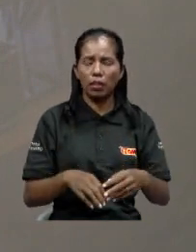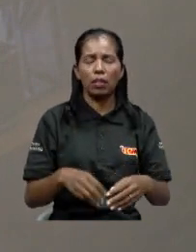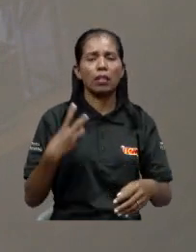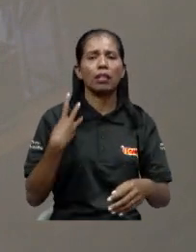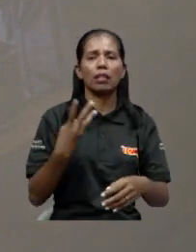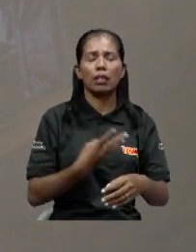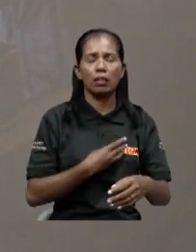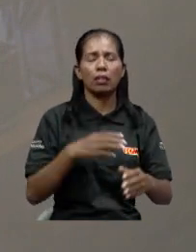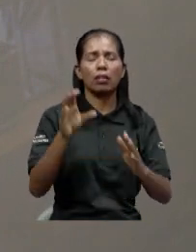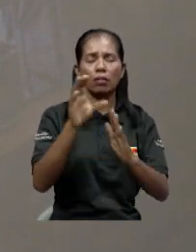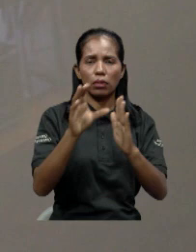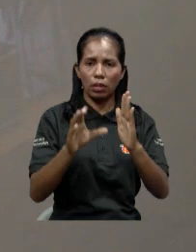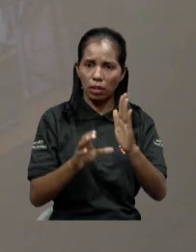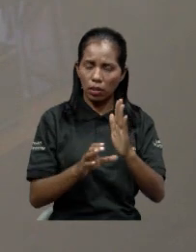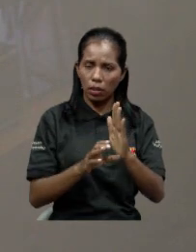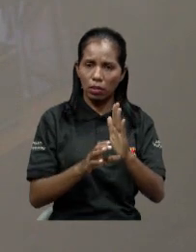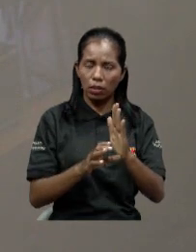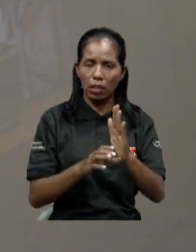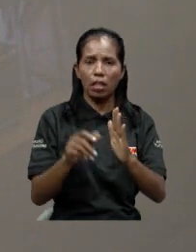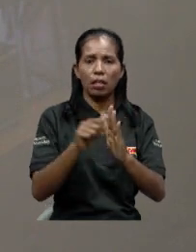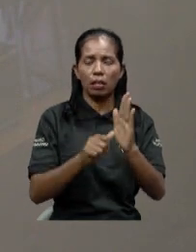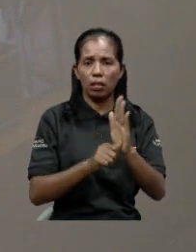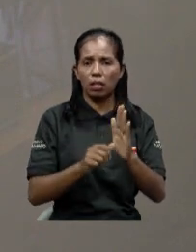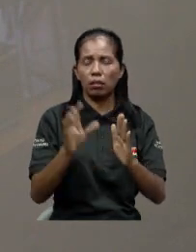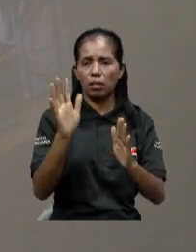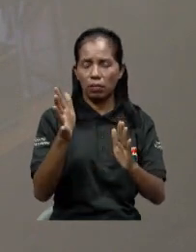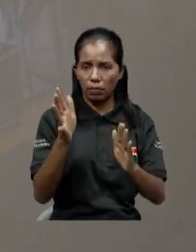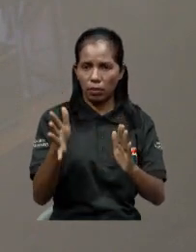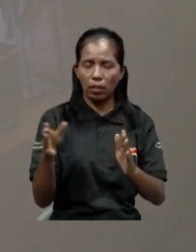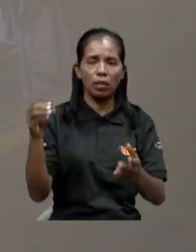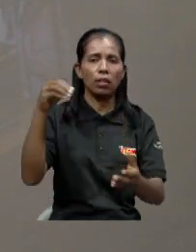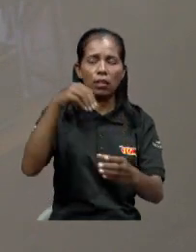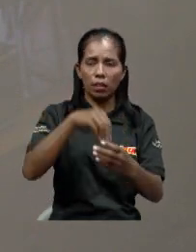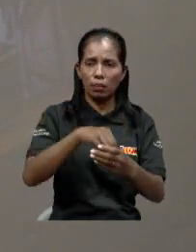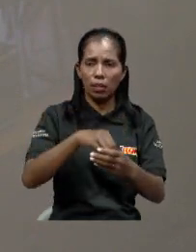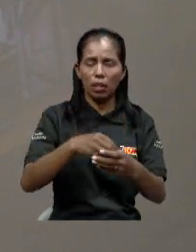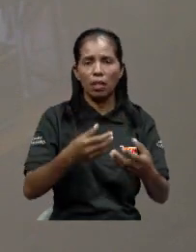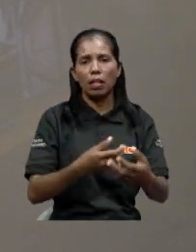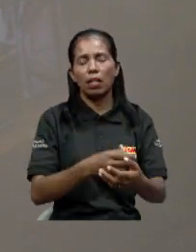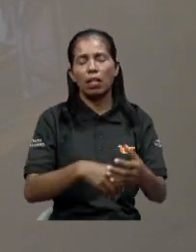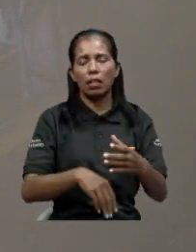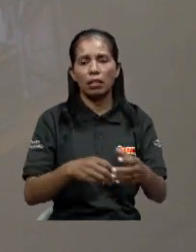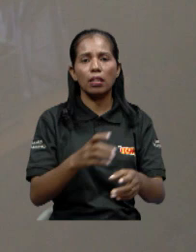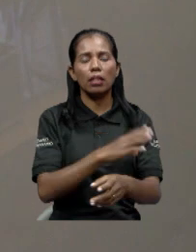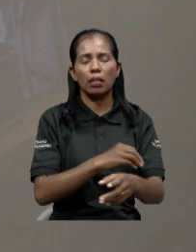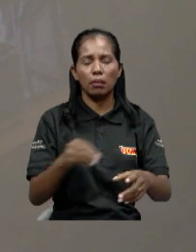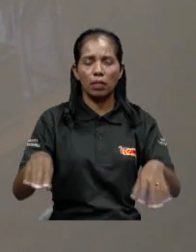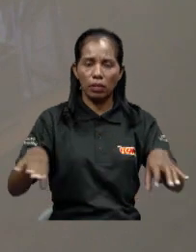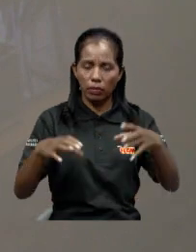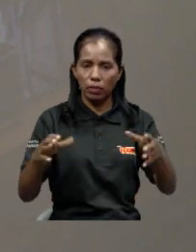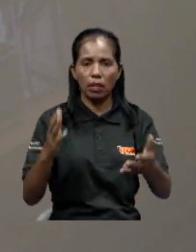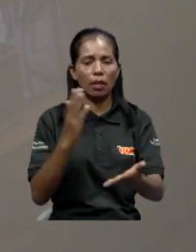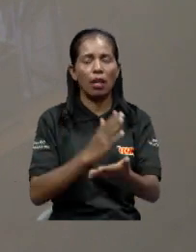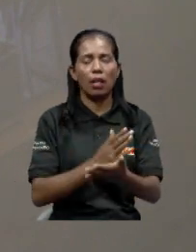itenia constituição artigo 50 ida be tama ba hasa e fali e às vezes ida